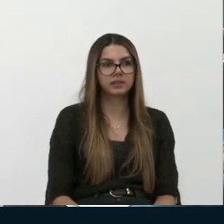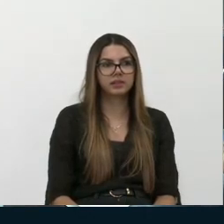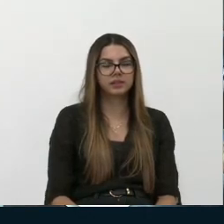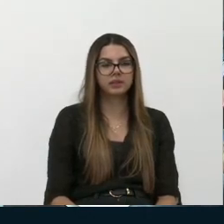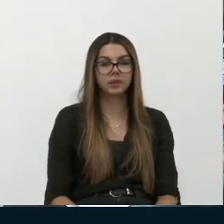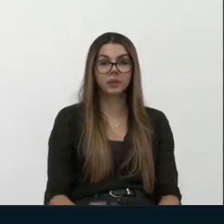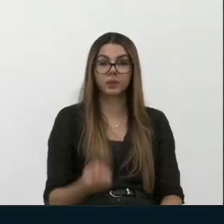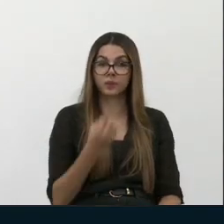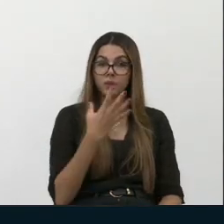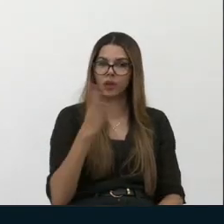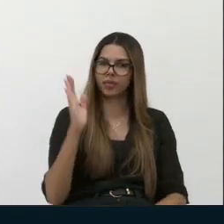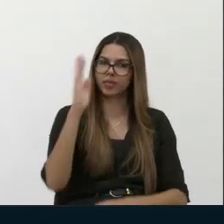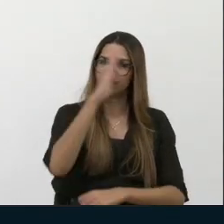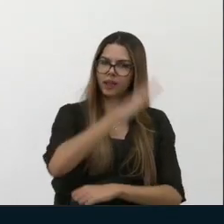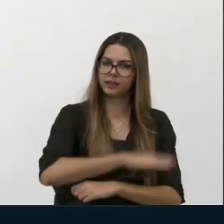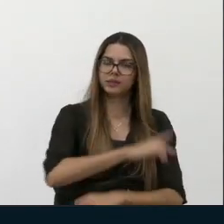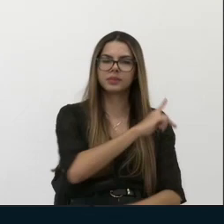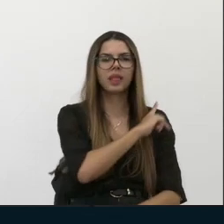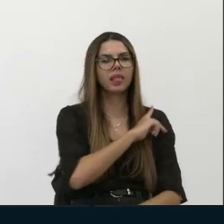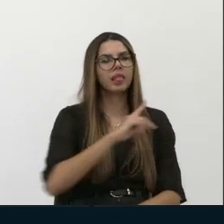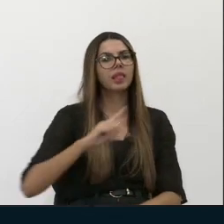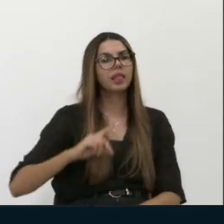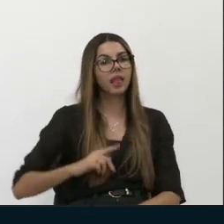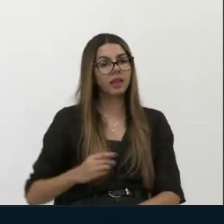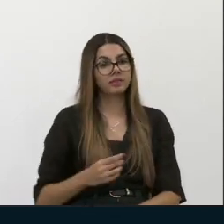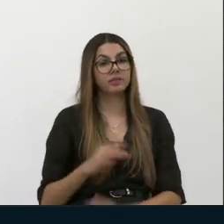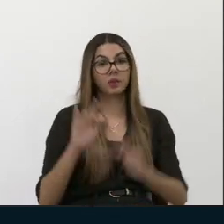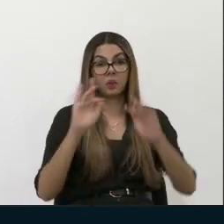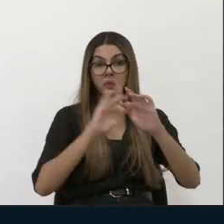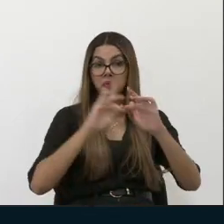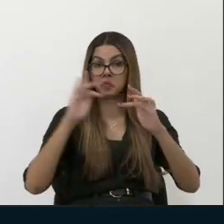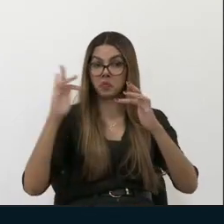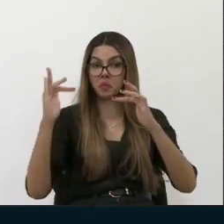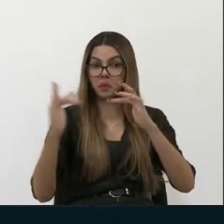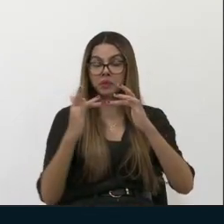Boa tarde, senhor presidente, público que nos assiste em casa.